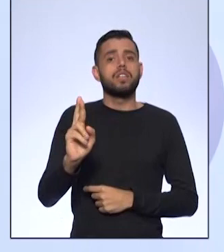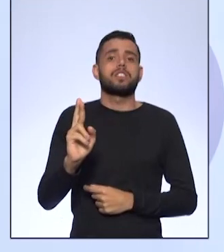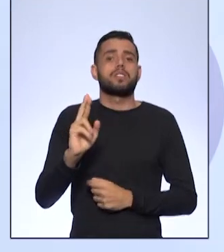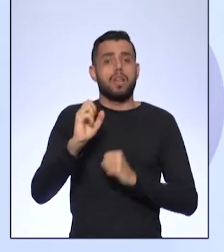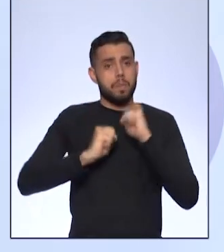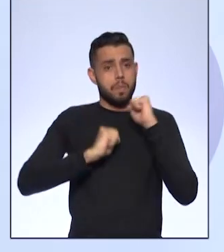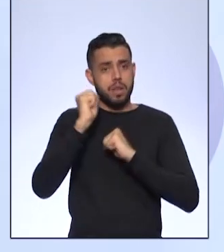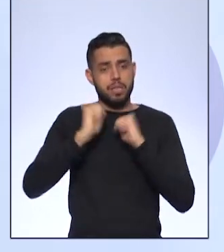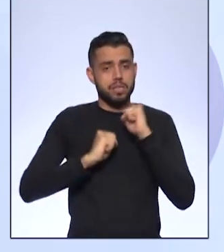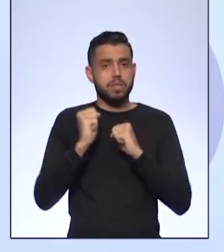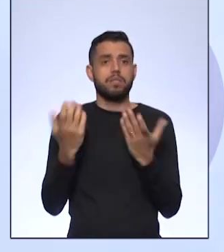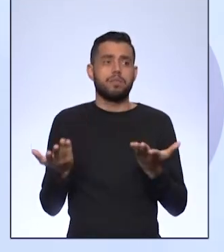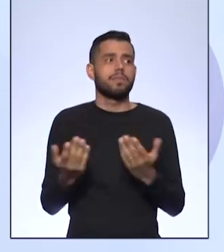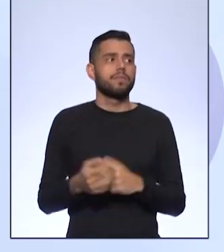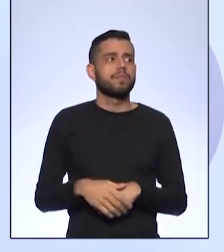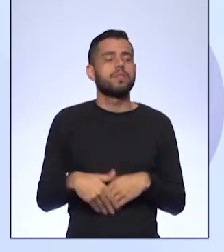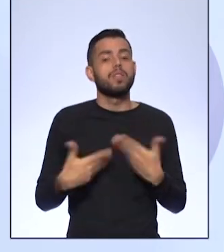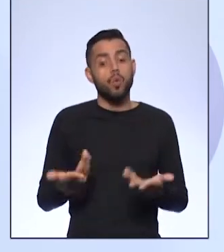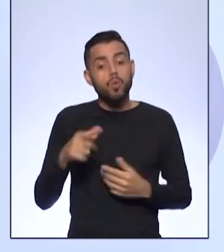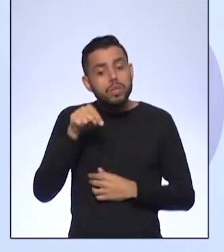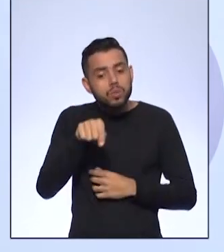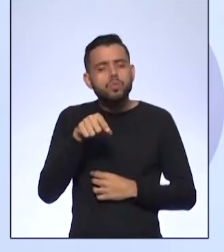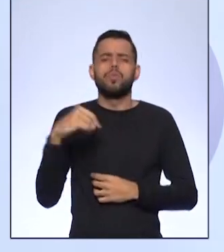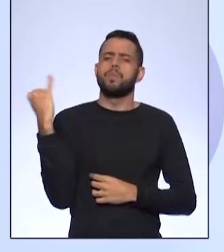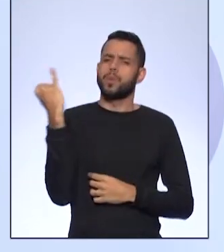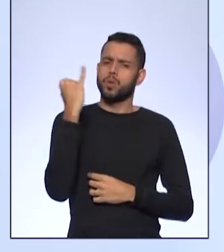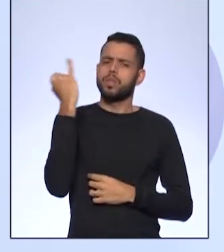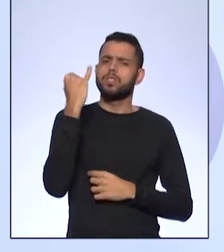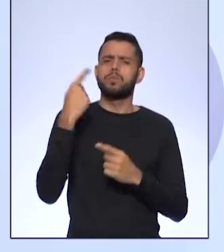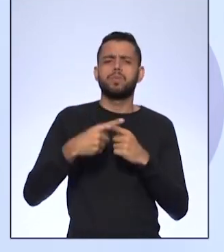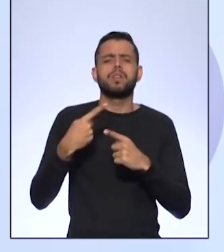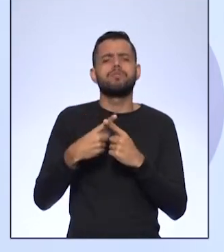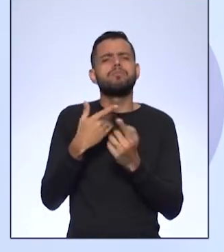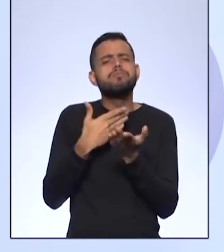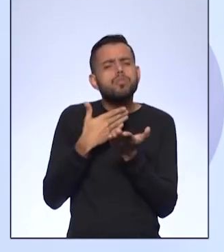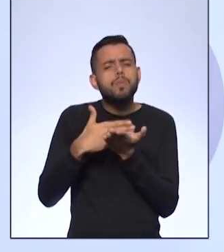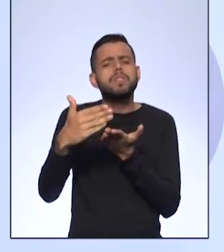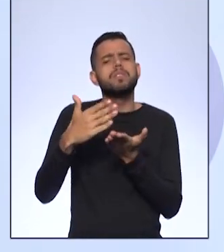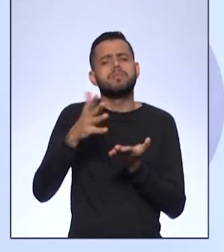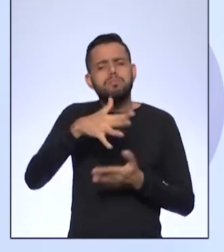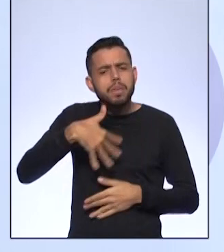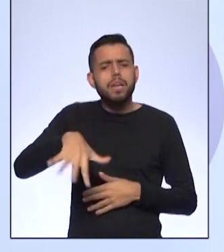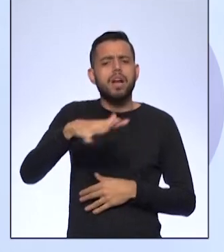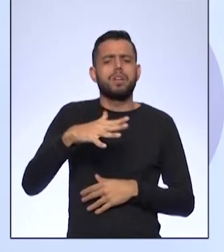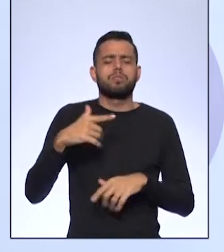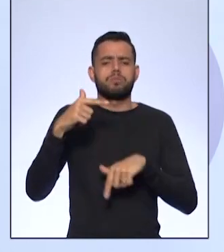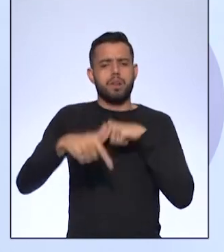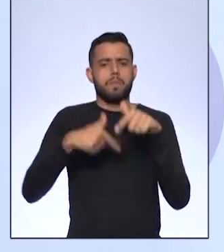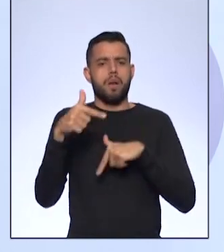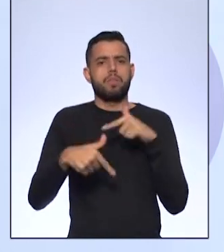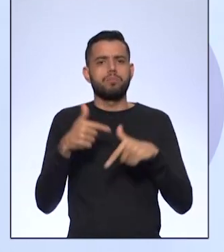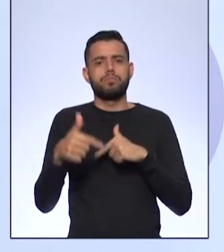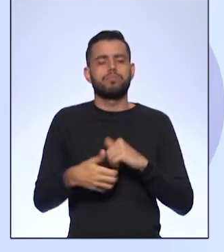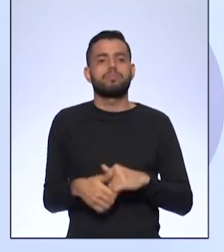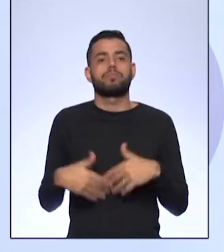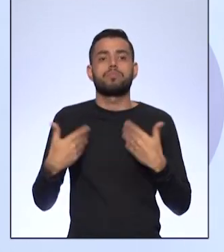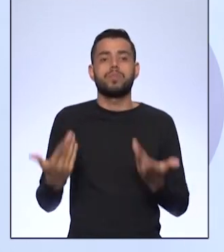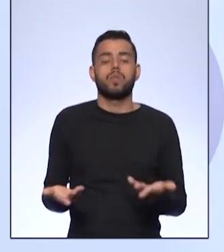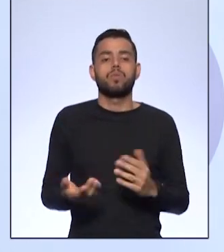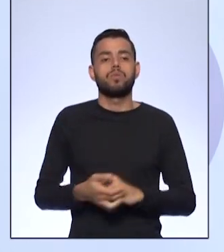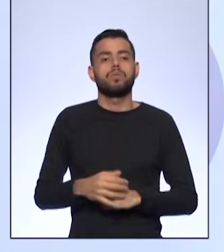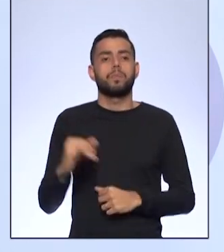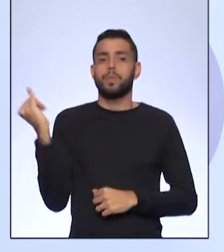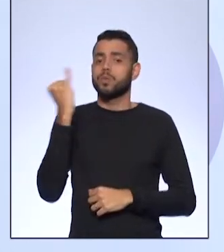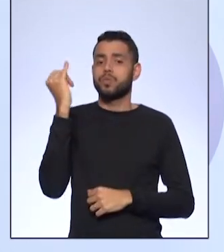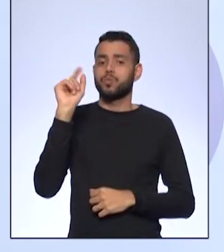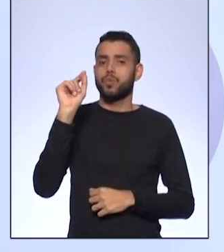né? Então, isso também é importante porque vocês estão começando a entrar no mercado de trabalho. Tá? Então, é